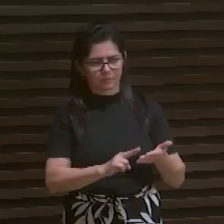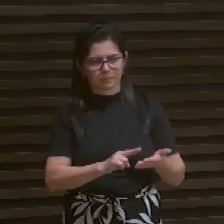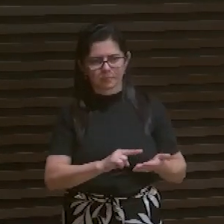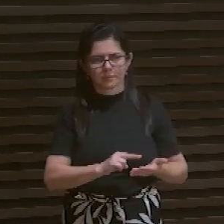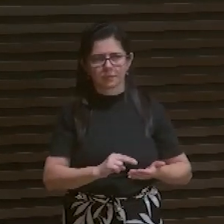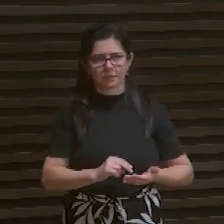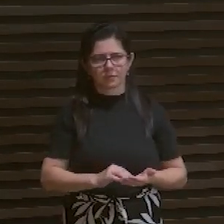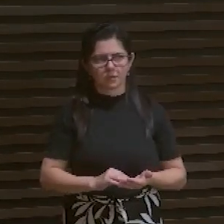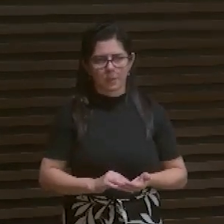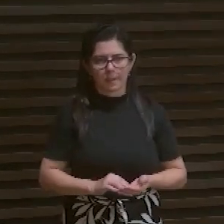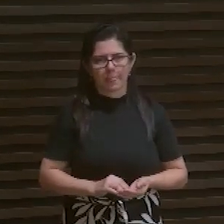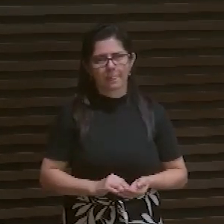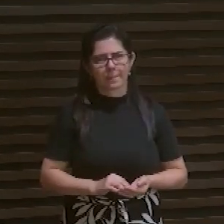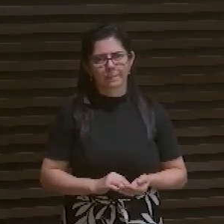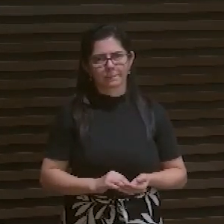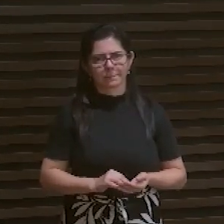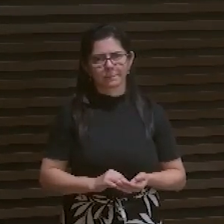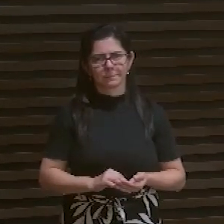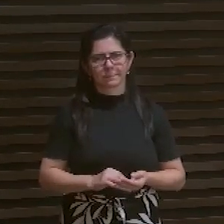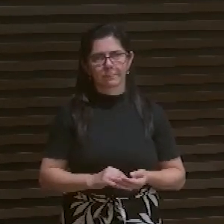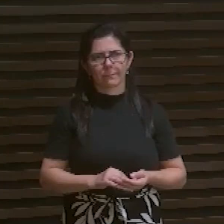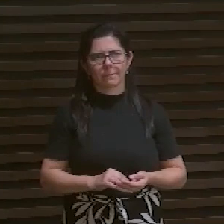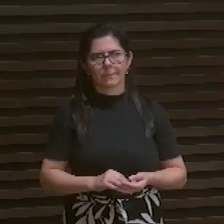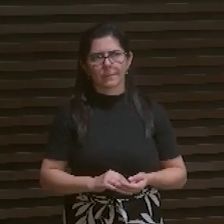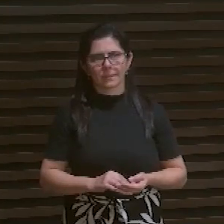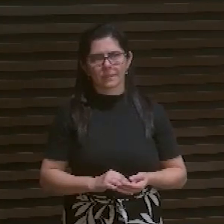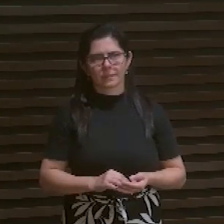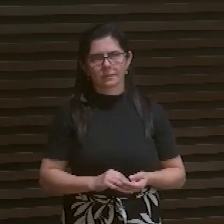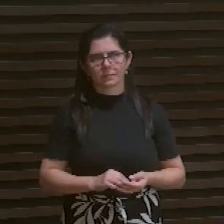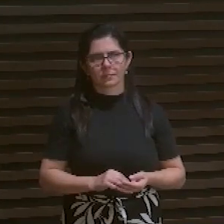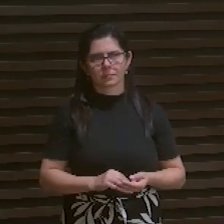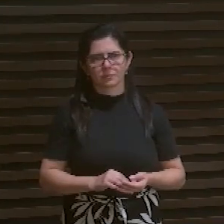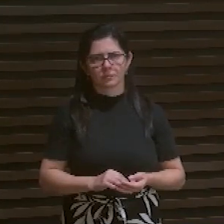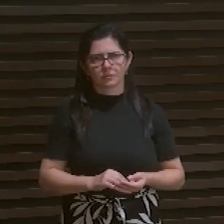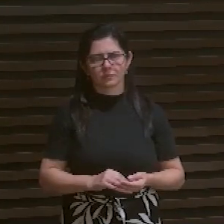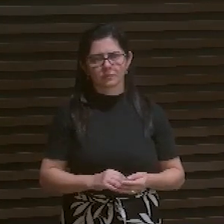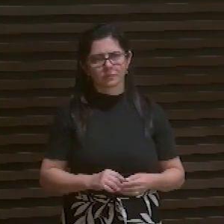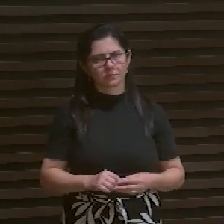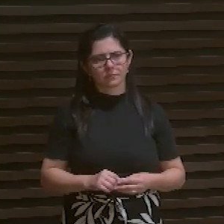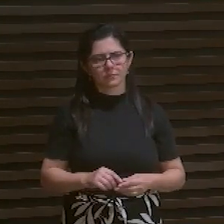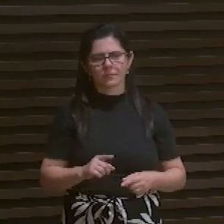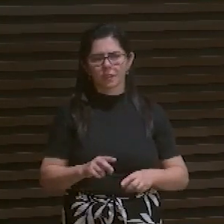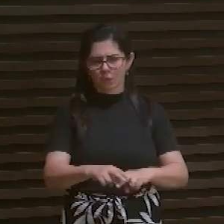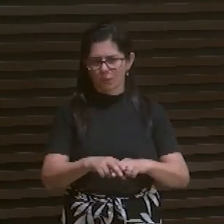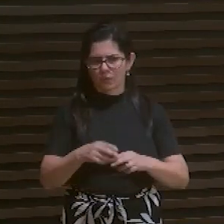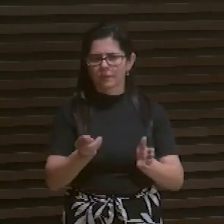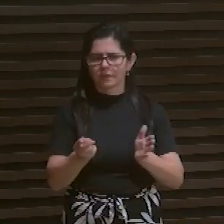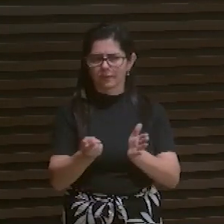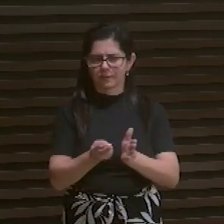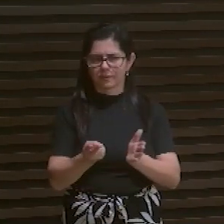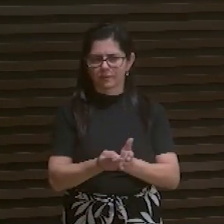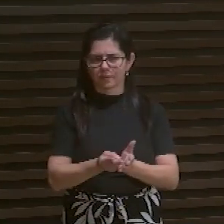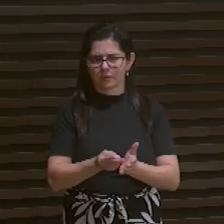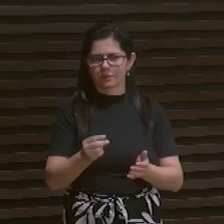morreu, né? Seja porque, e as duas, na verdade, a causa é a mesma, né? Que é a desobediência ao